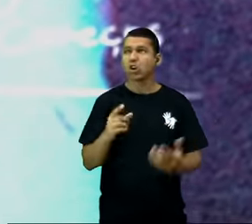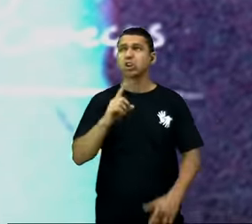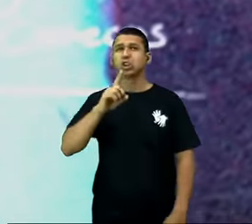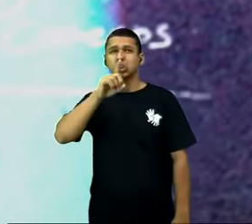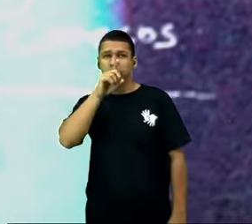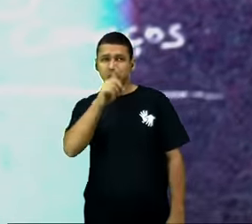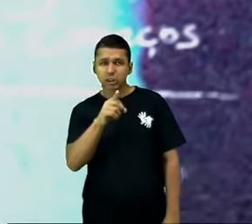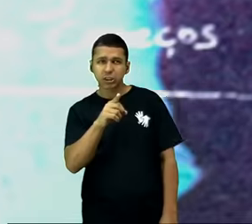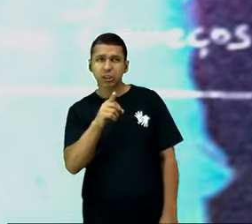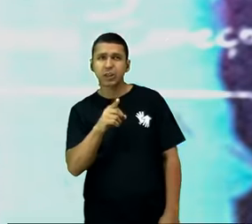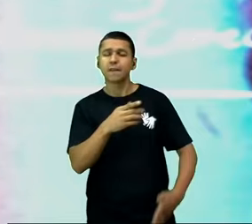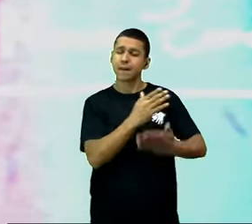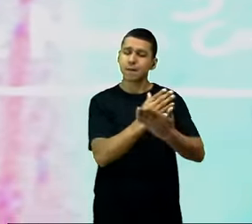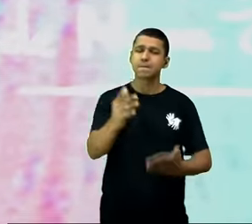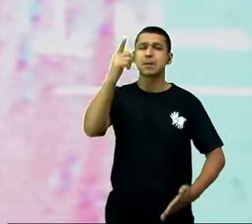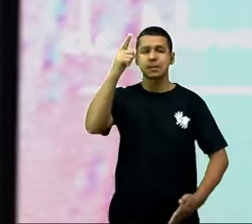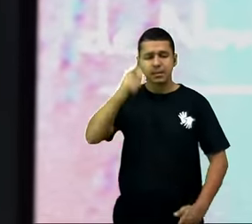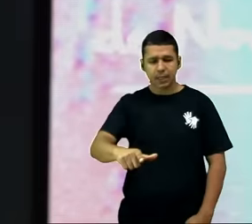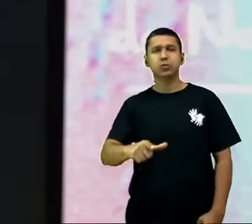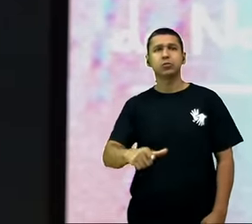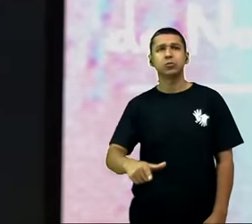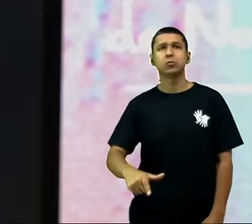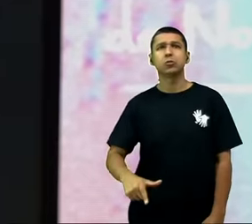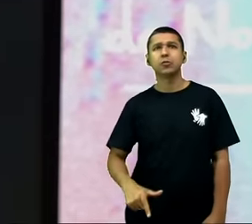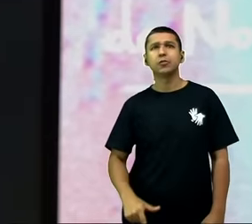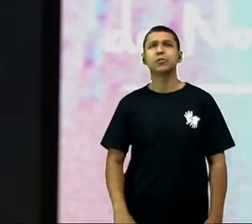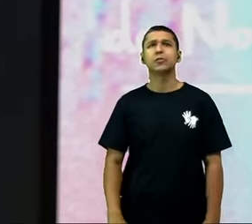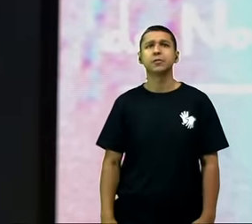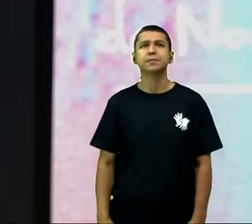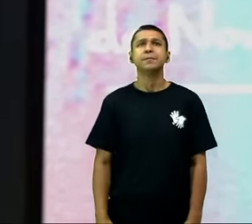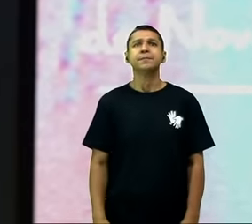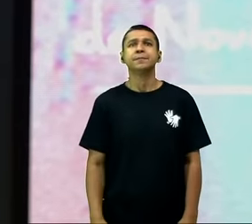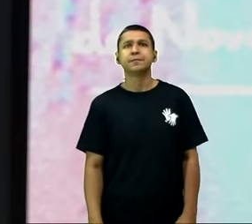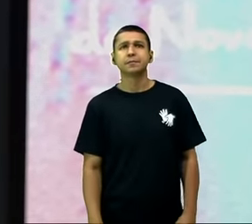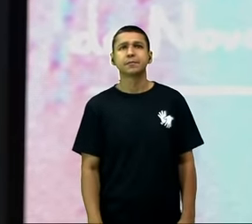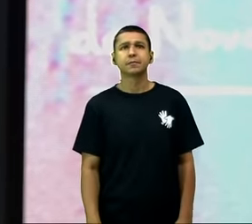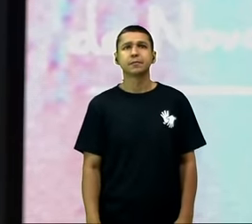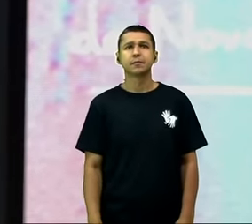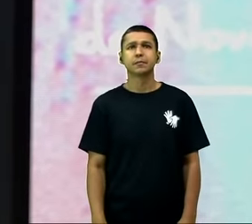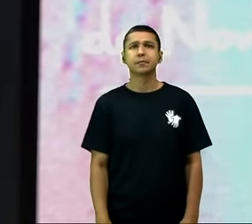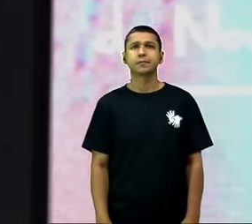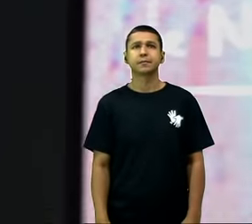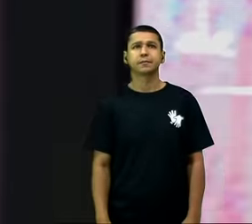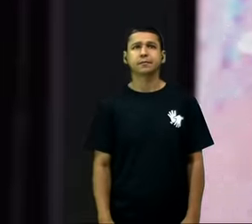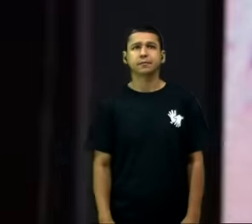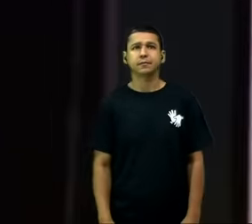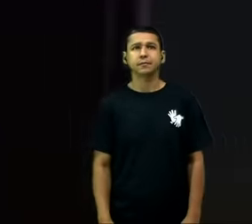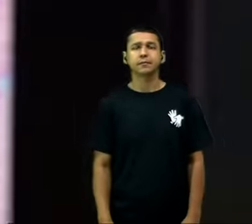altar. Hoje o apelo não é para desviado nem para quem está fora, o apelo é para crente.